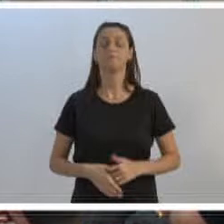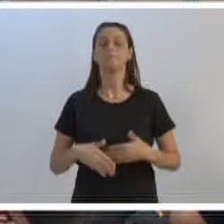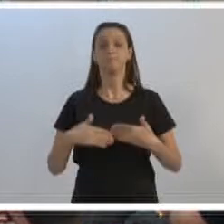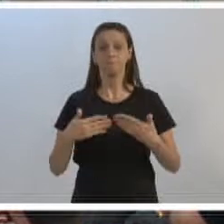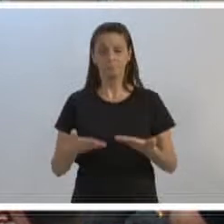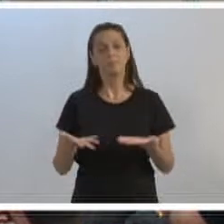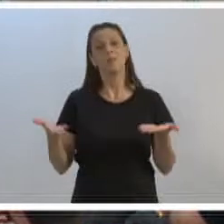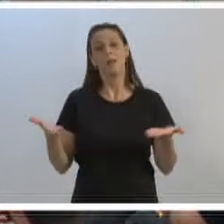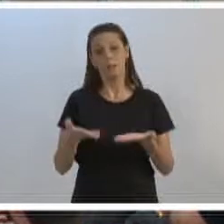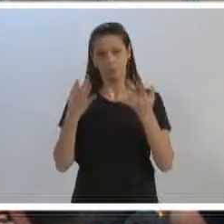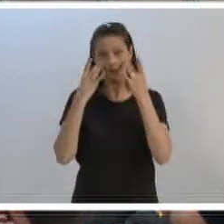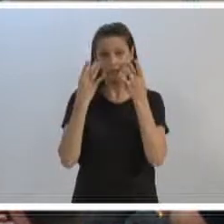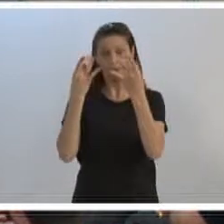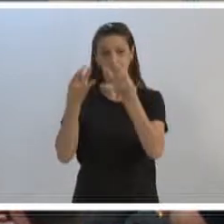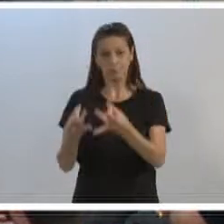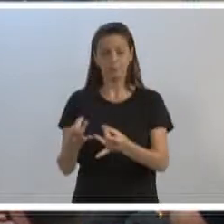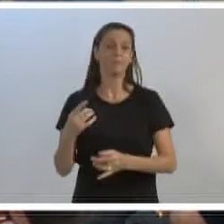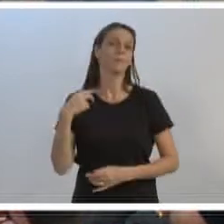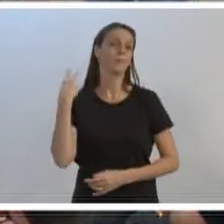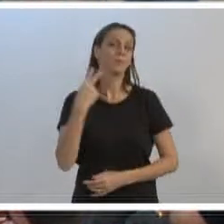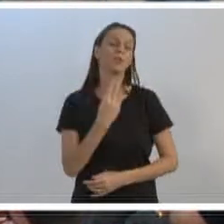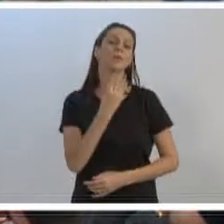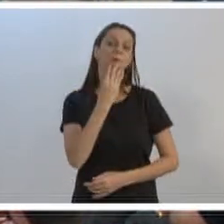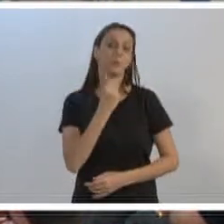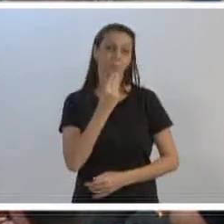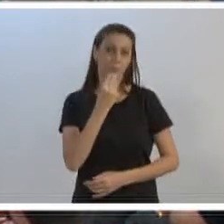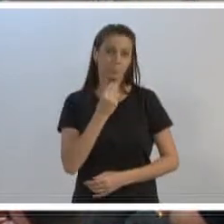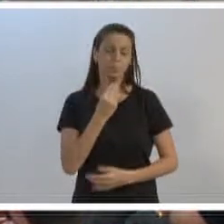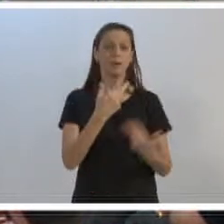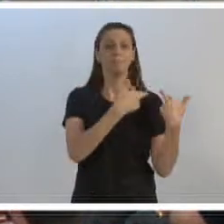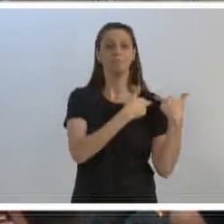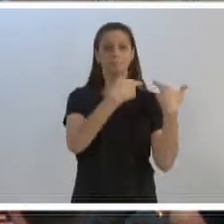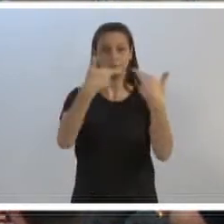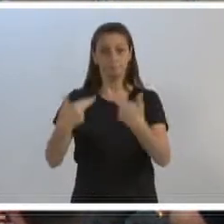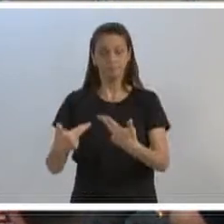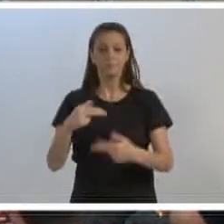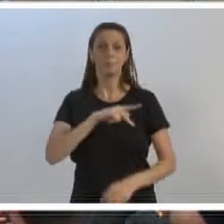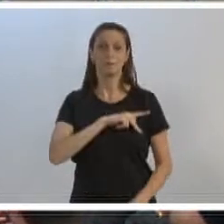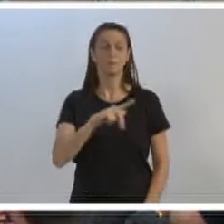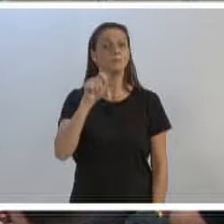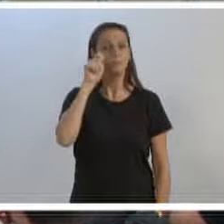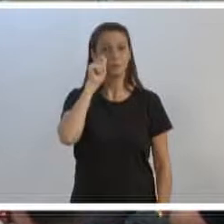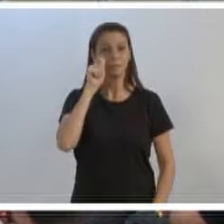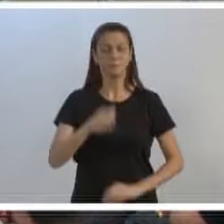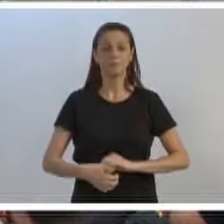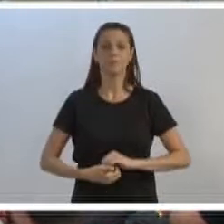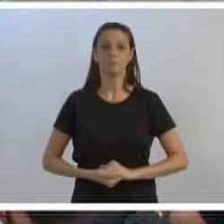Então, ouviremos agora o vereador Bruno Cunha e repasso os trabalhos ao presidente Almir Vieira.